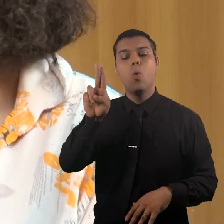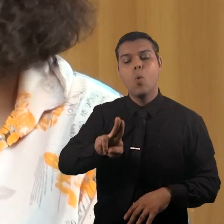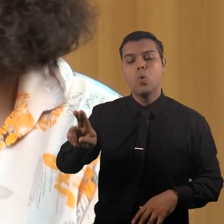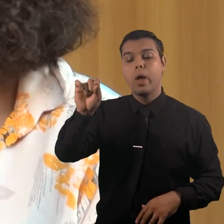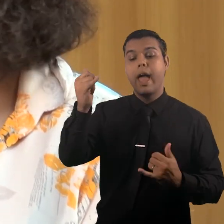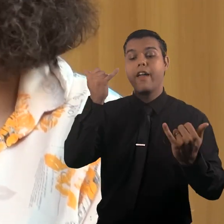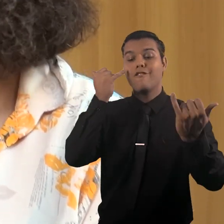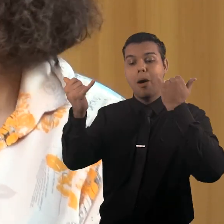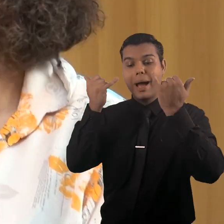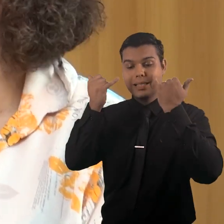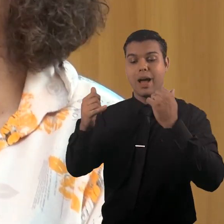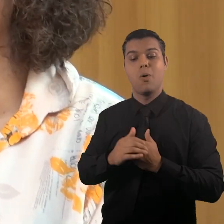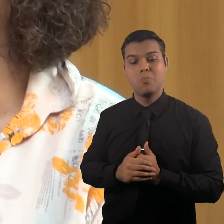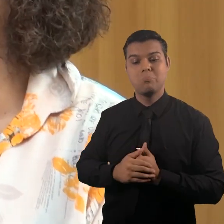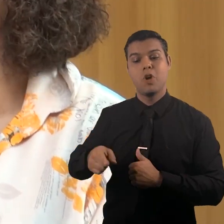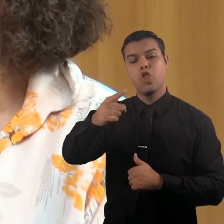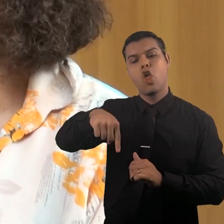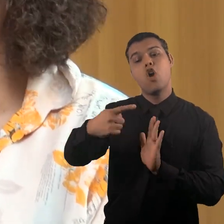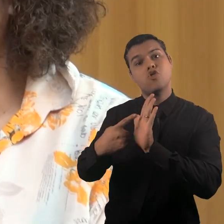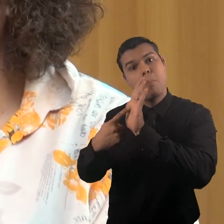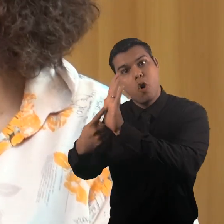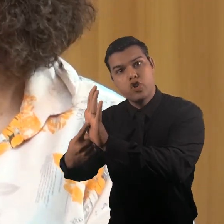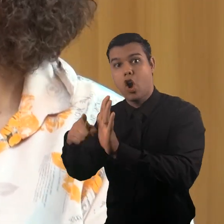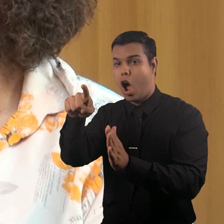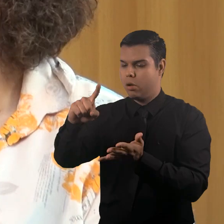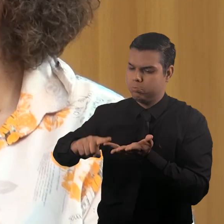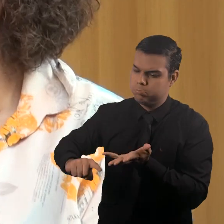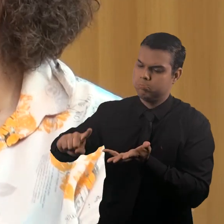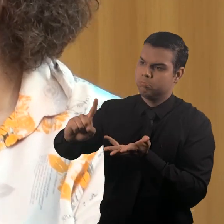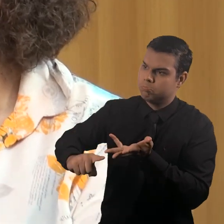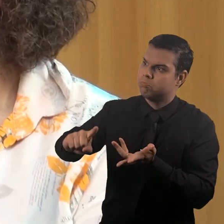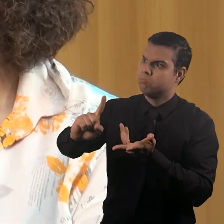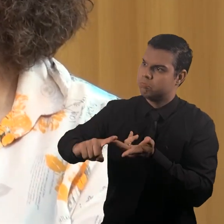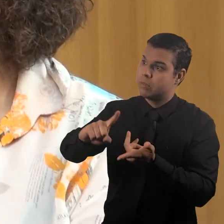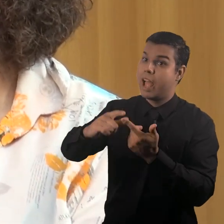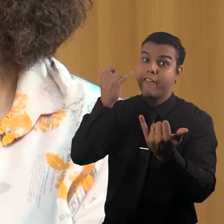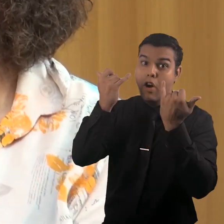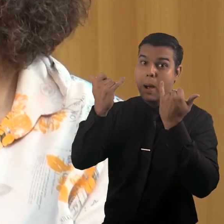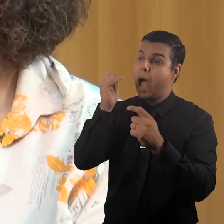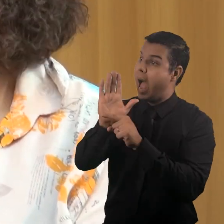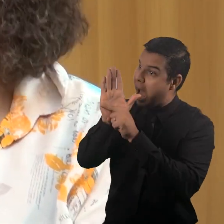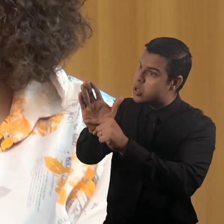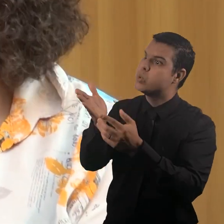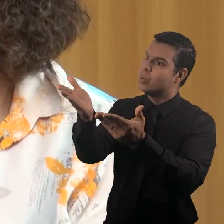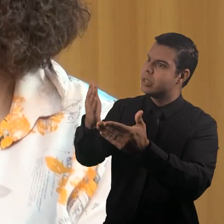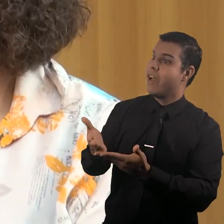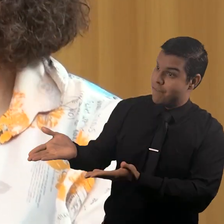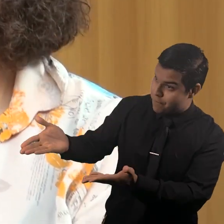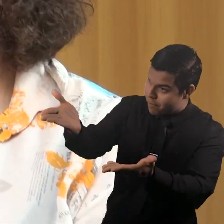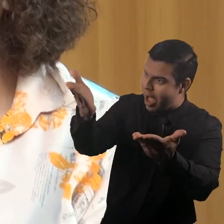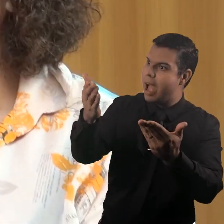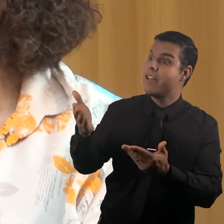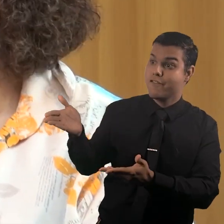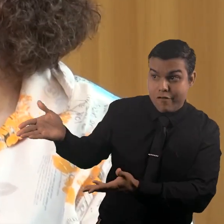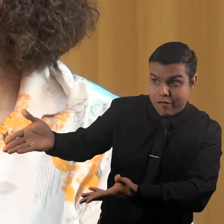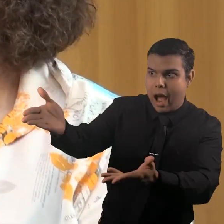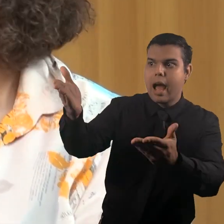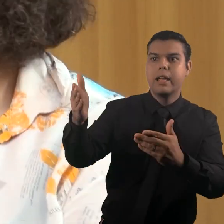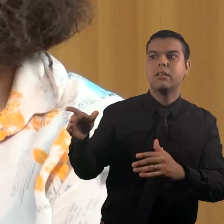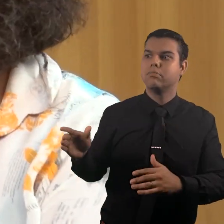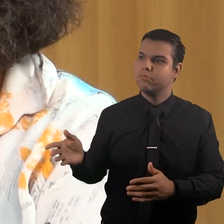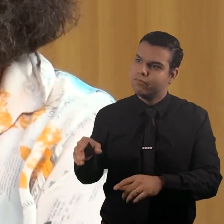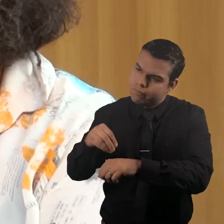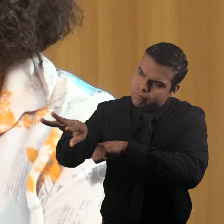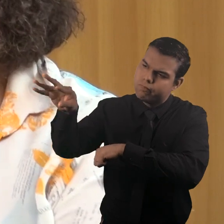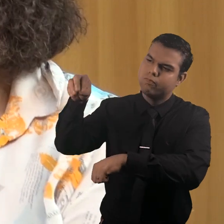isso através da informação, porque um dia ela foi lá e a gente mostrou o caminho. Laura, você vai aqui, ó, essa informação aqui pode te ajudar, procura essas